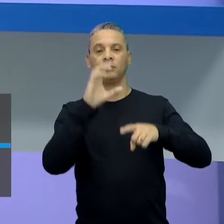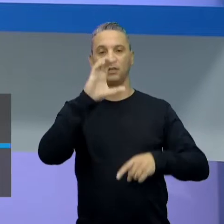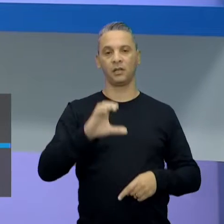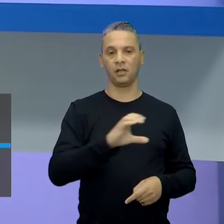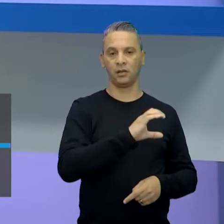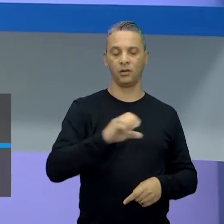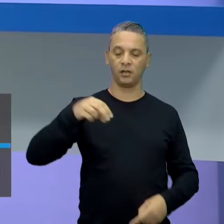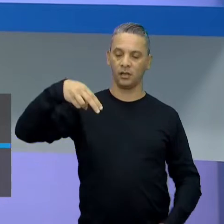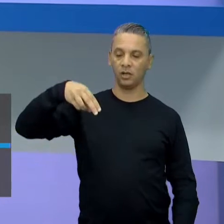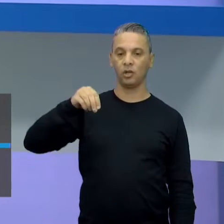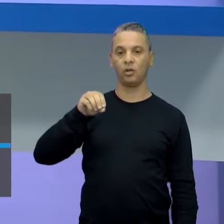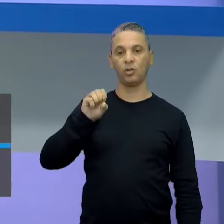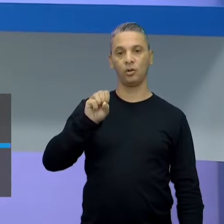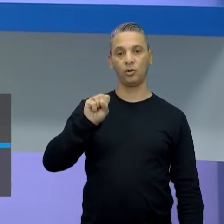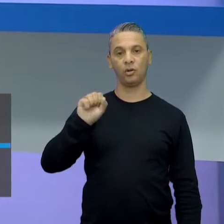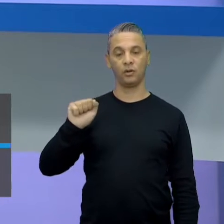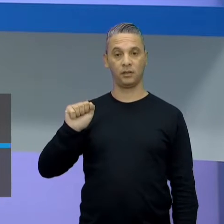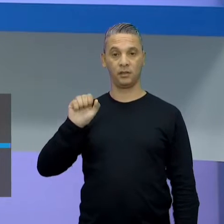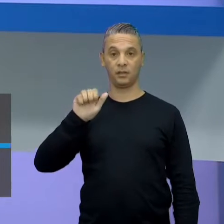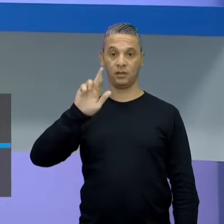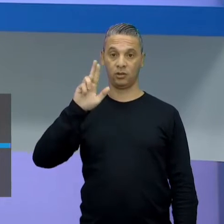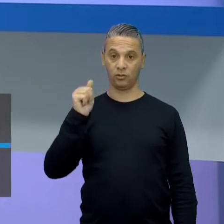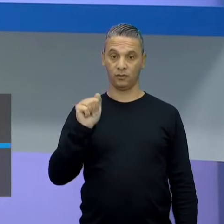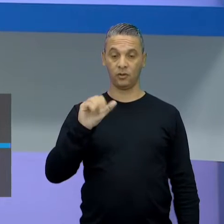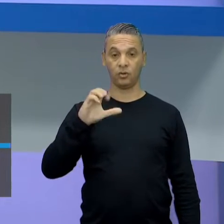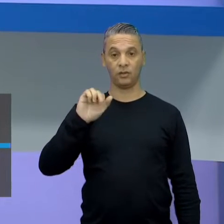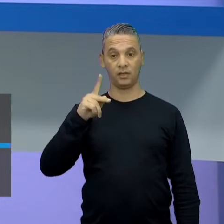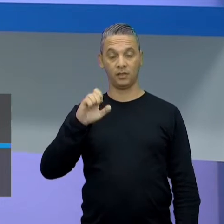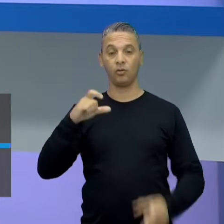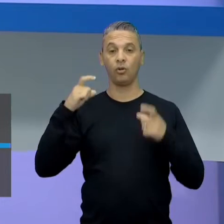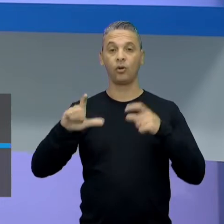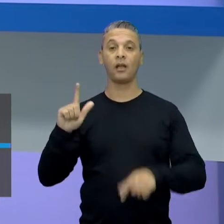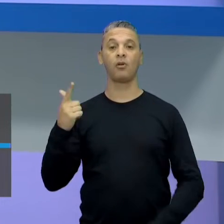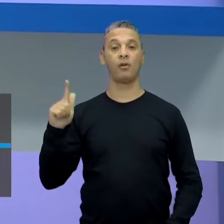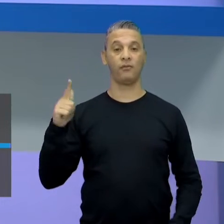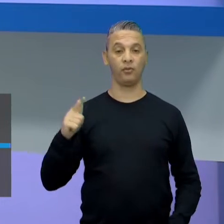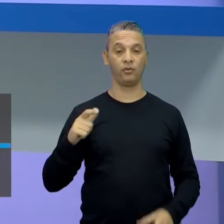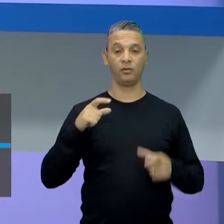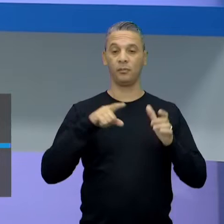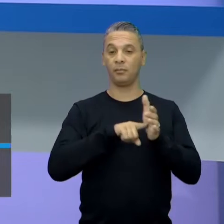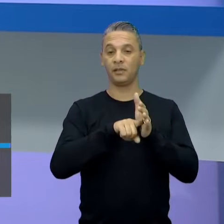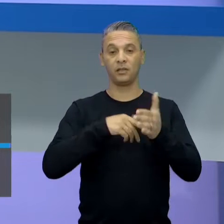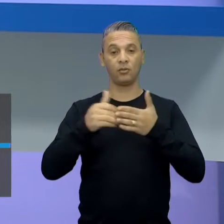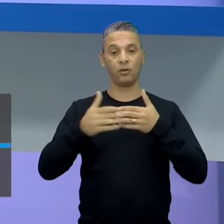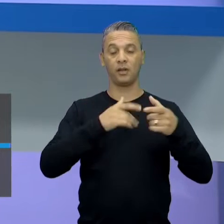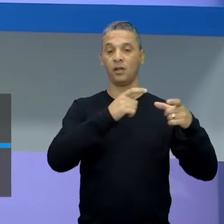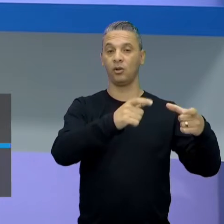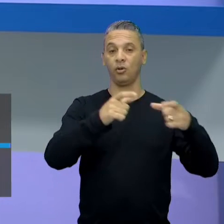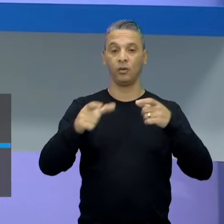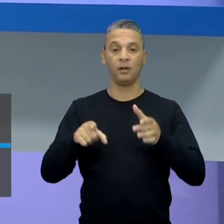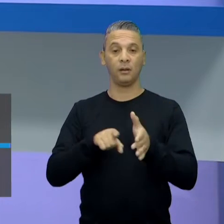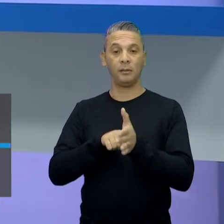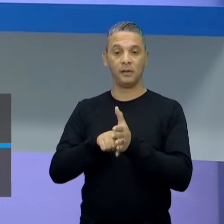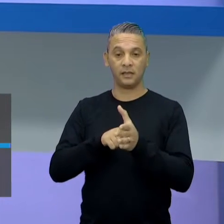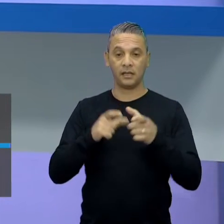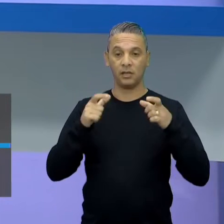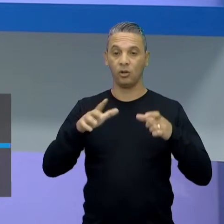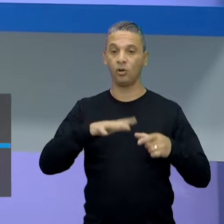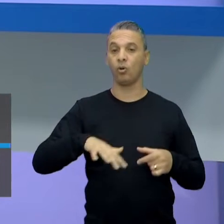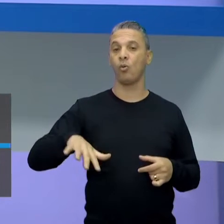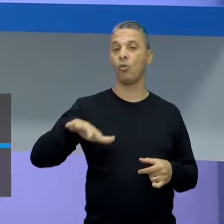Conceição, lá de Guarulhos, tá? Então você pode pesquisar qualquer espaço de vivência. Eu pesquisei um espaço